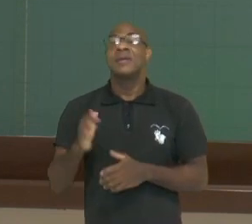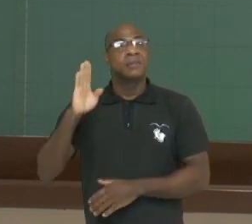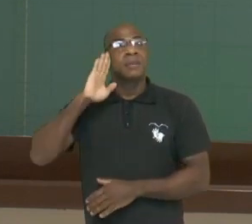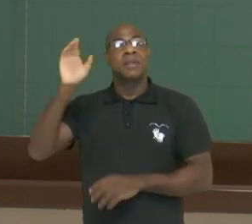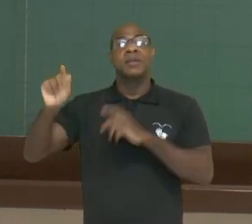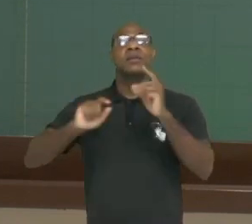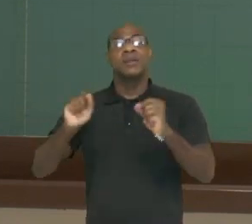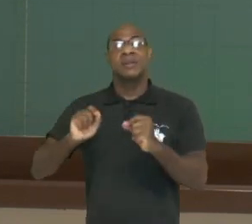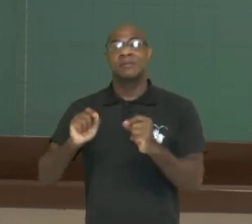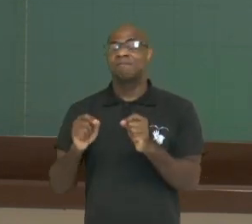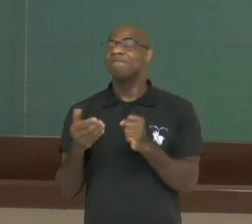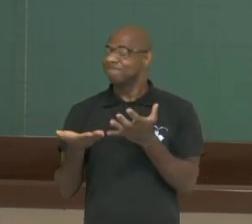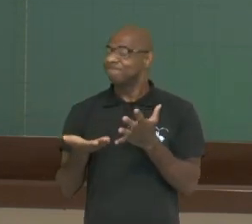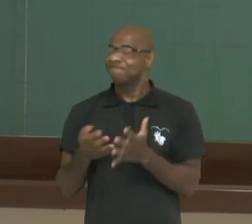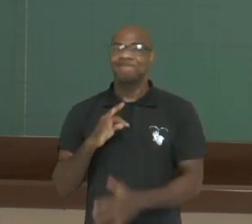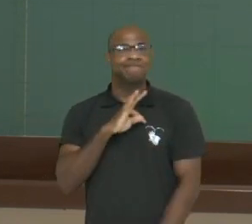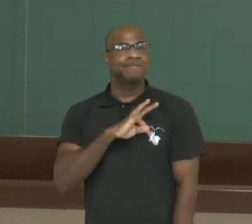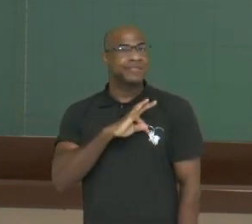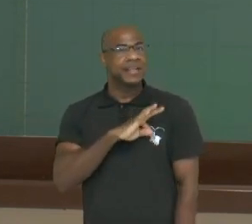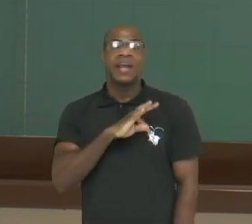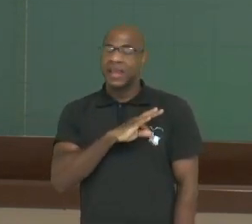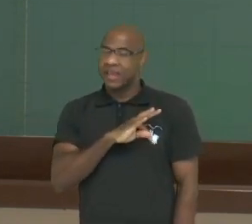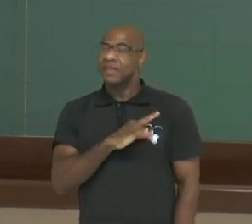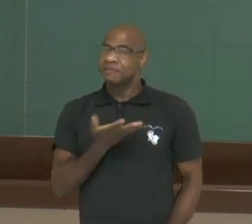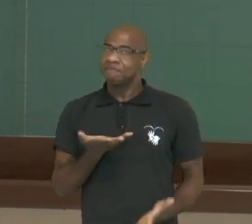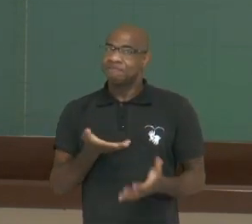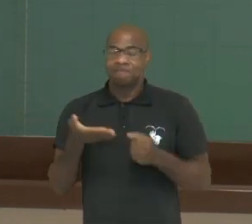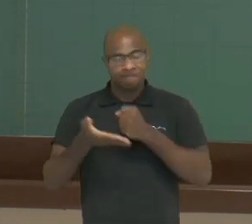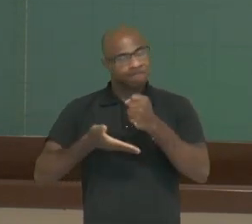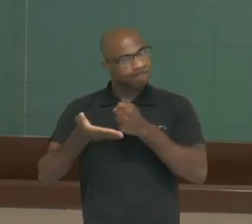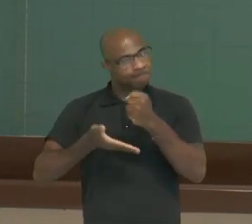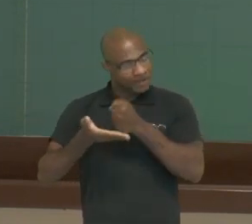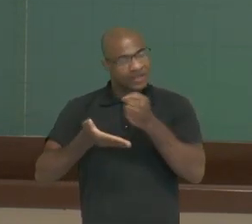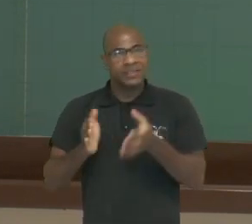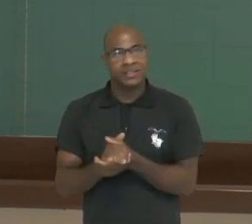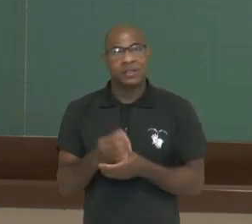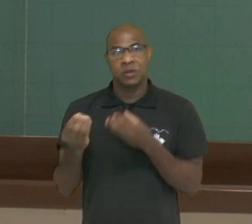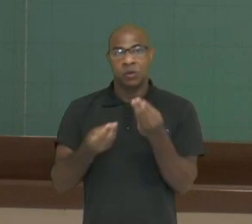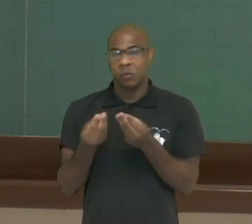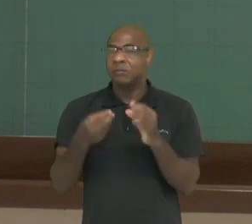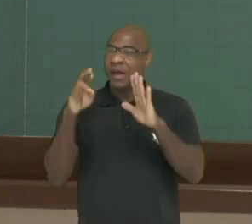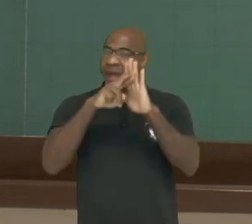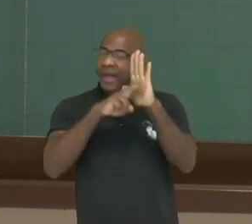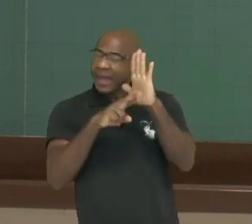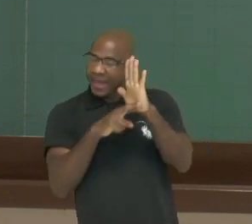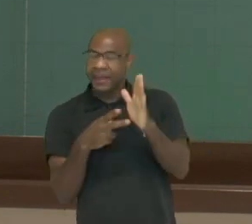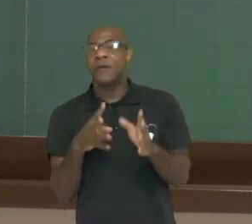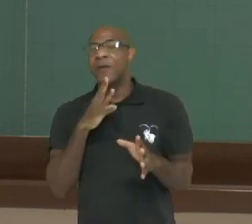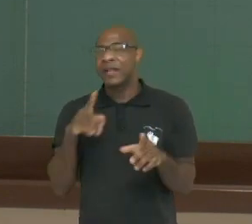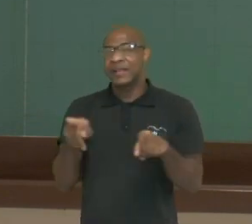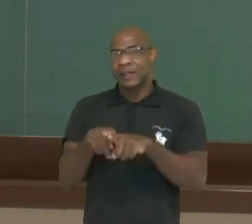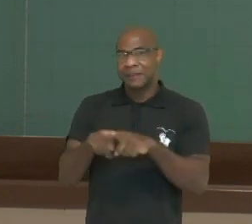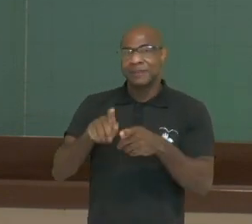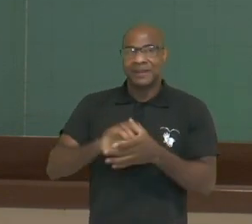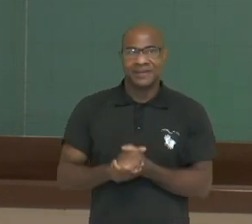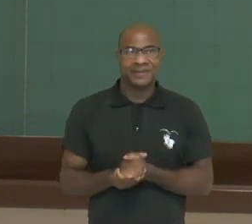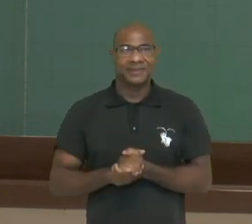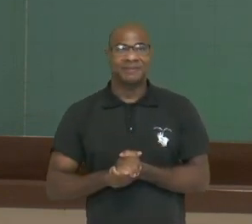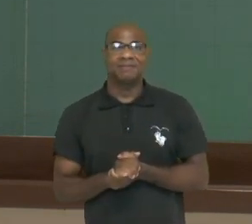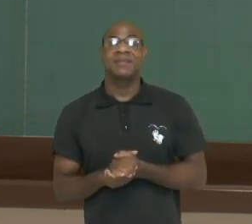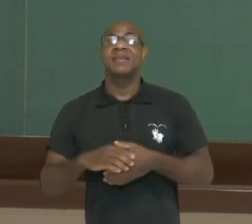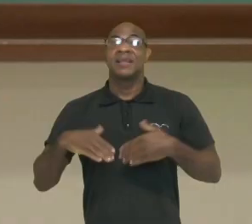principais fundamentos técnicos do judô, bem como reconhecer essas regras básicas dessa